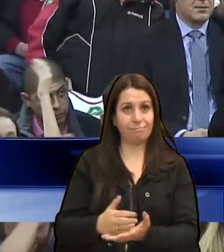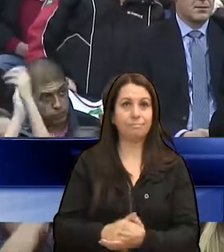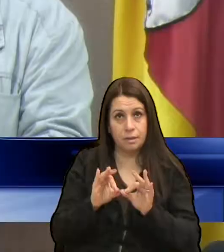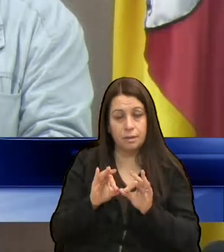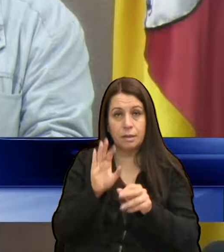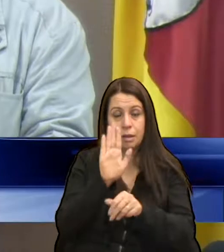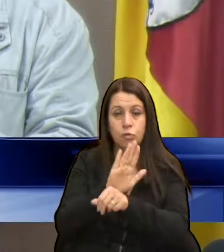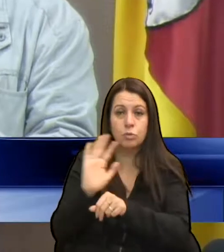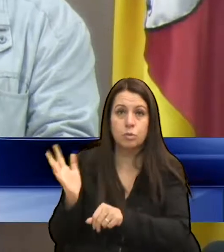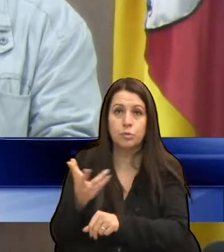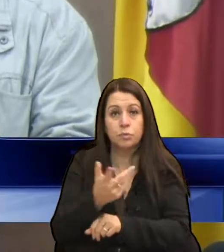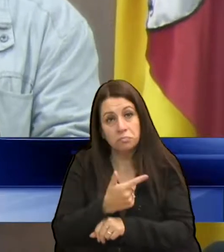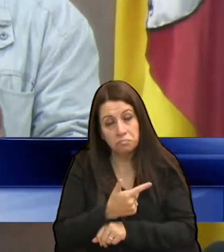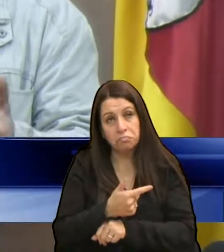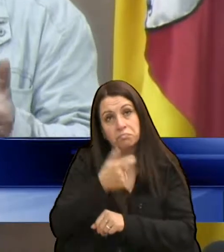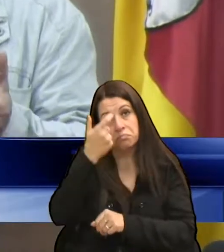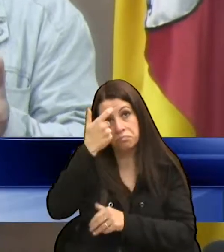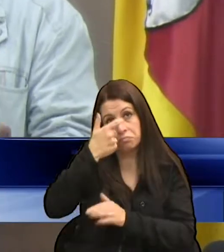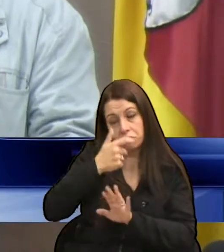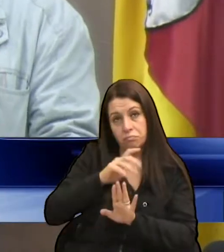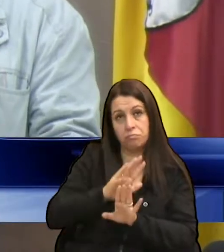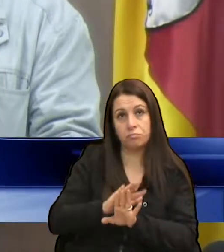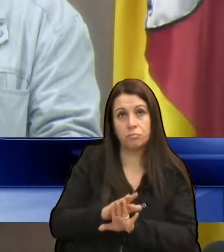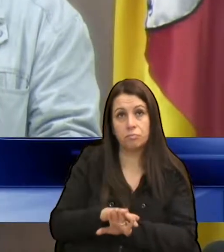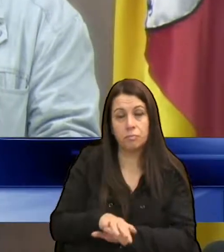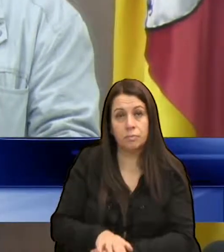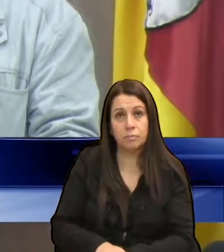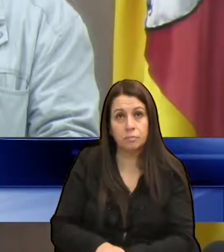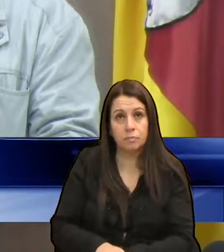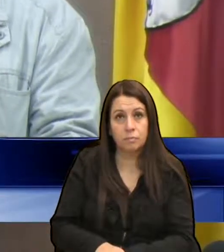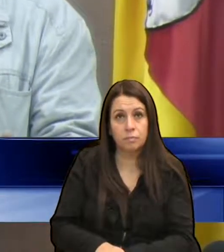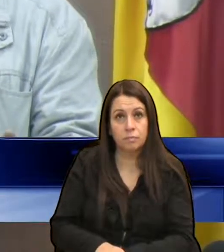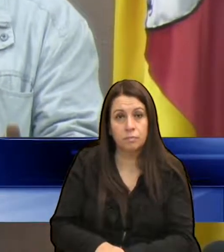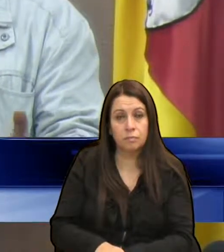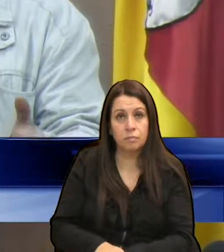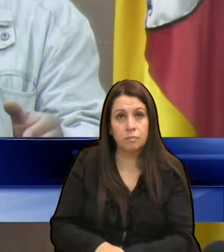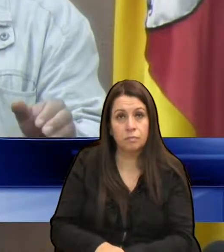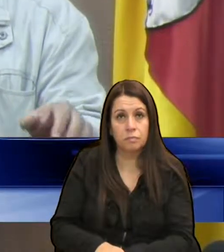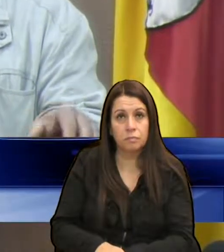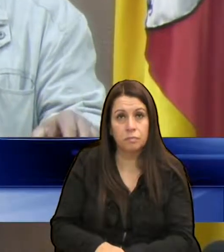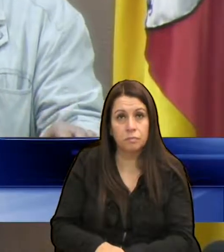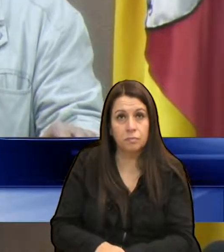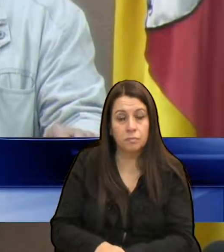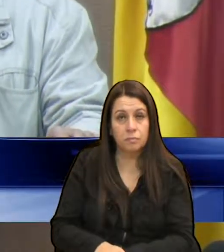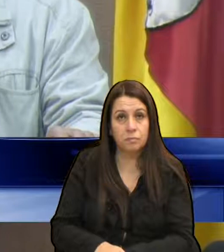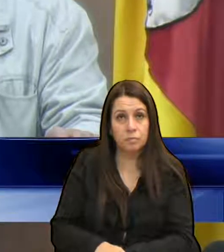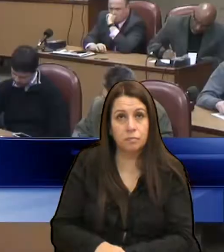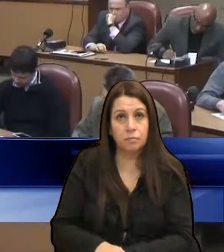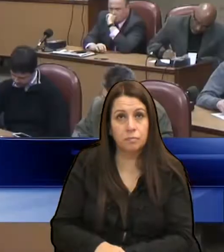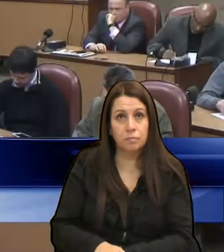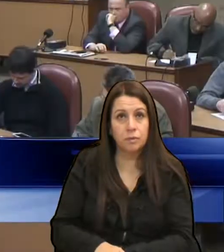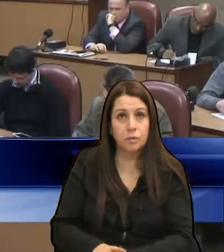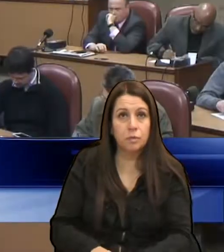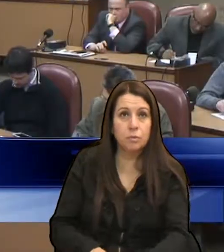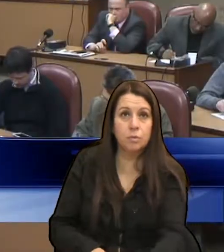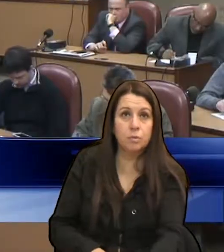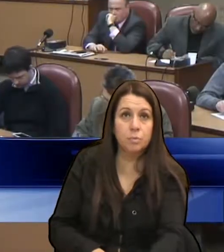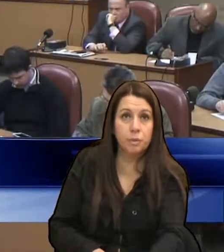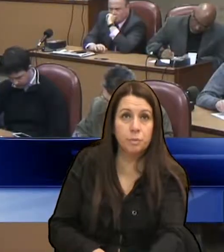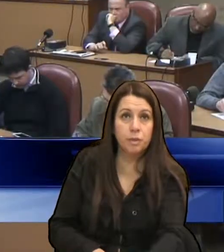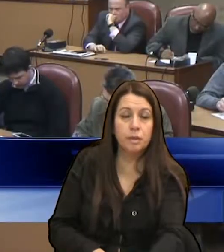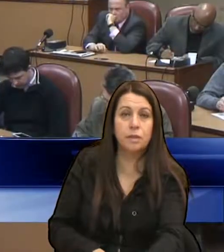o presidente do sindicato dos trabalhadores rurais defendeu a flexibilização das normas e